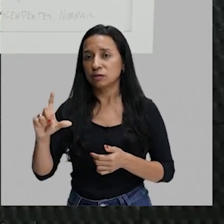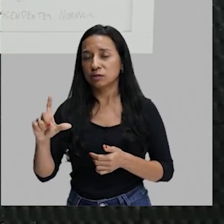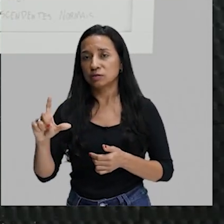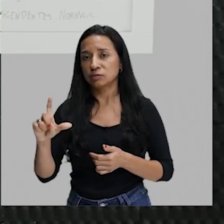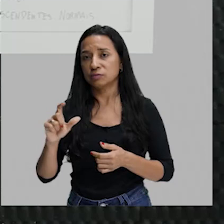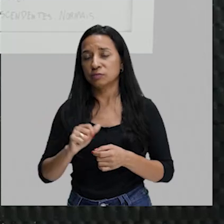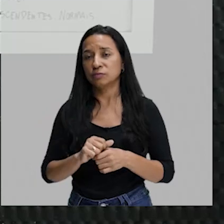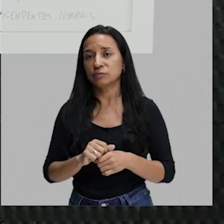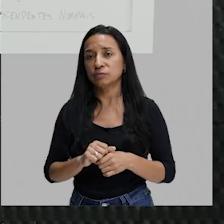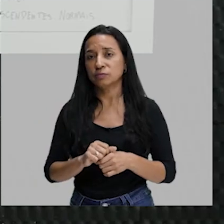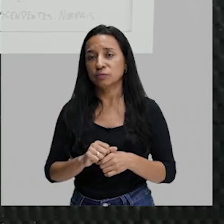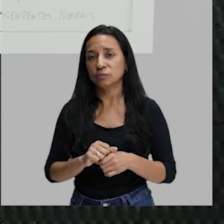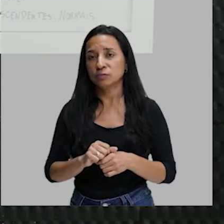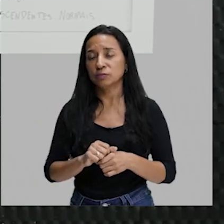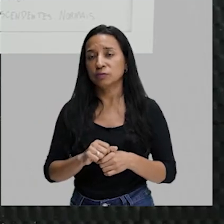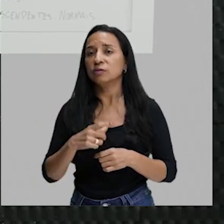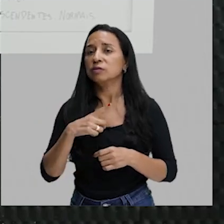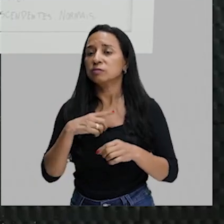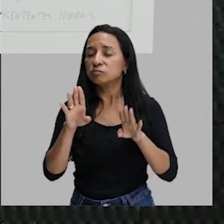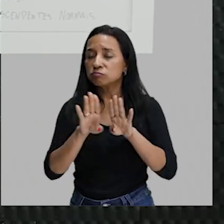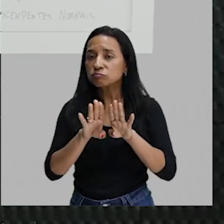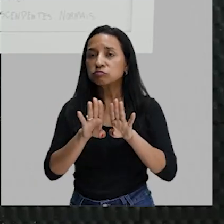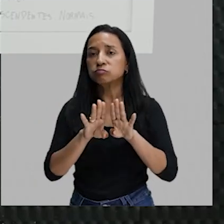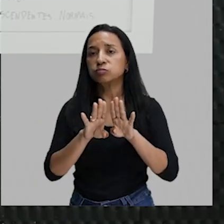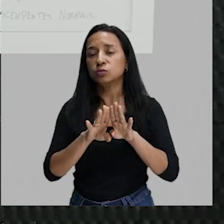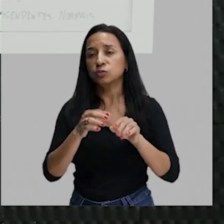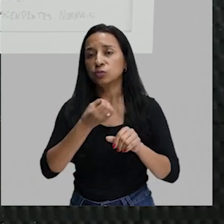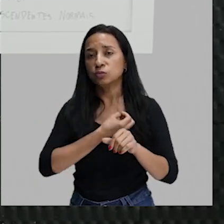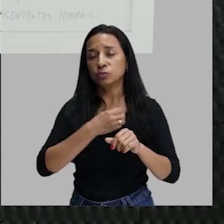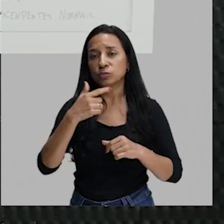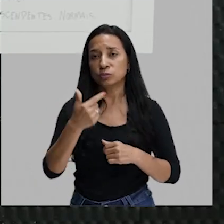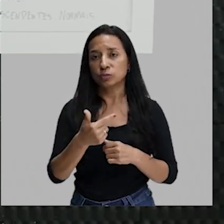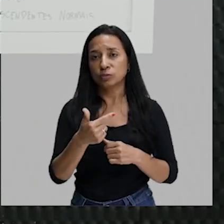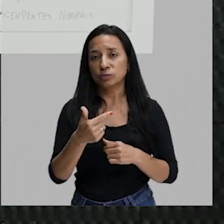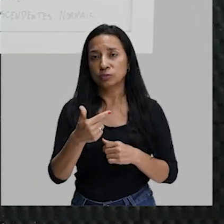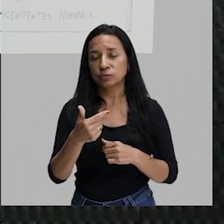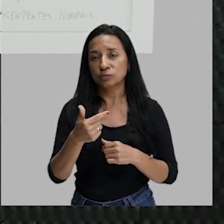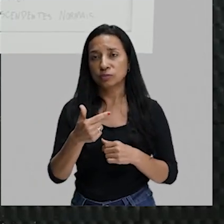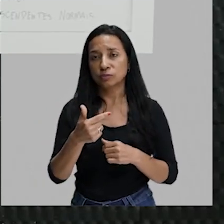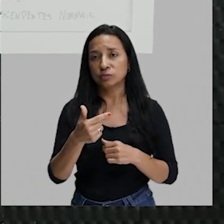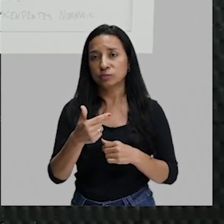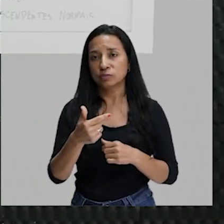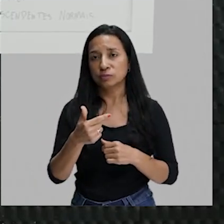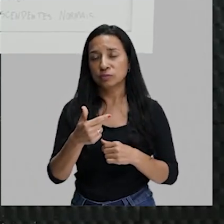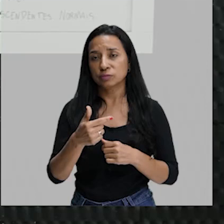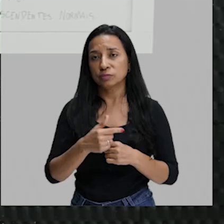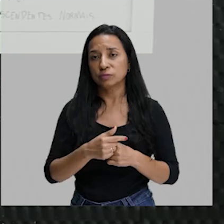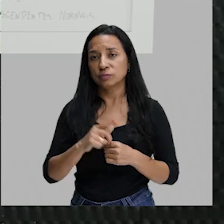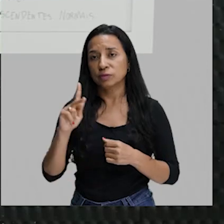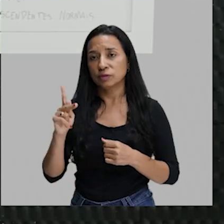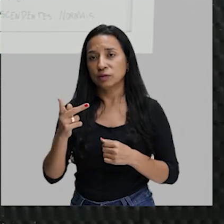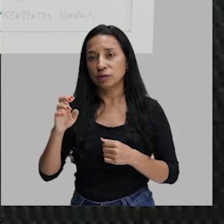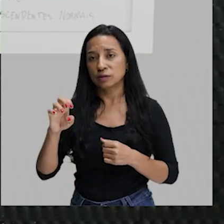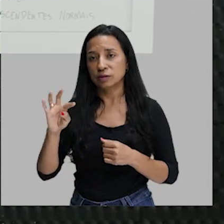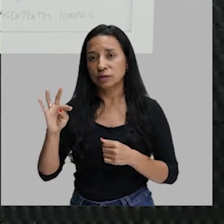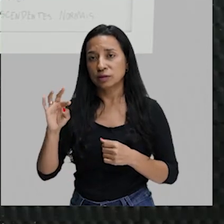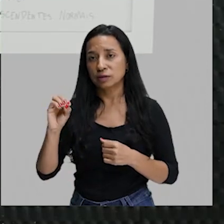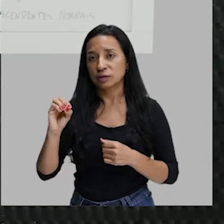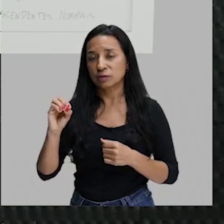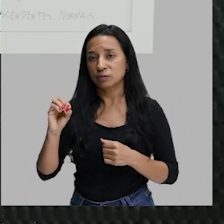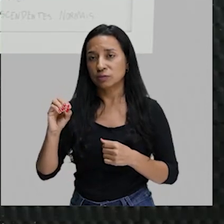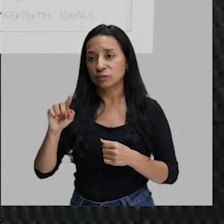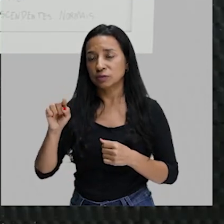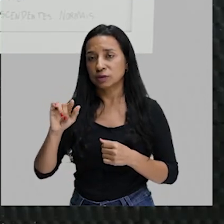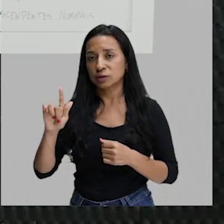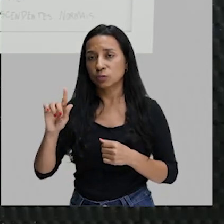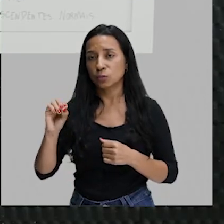E também eu tenho o número 2, ó. O número 2 é o indivíduo heterozigoto, tá certo?